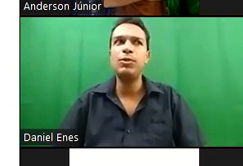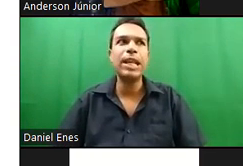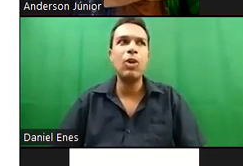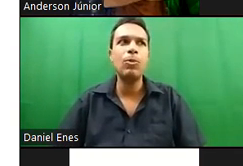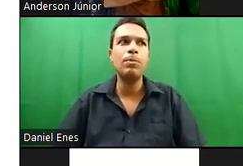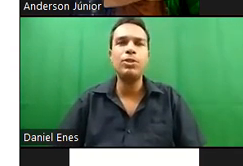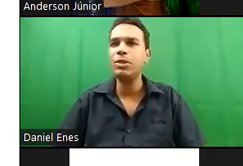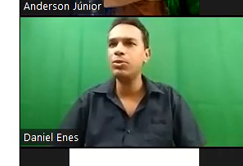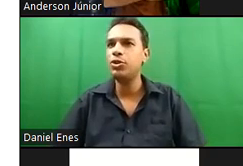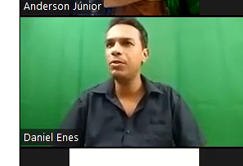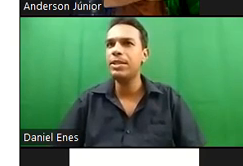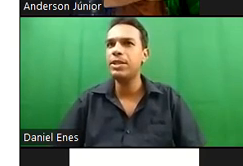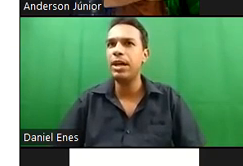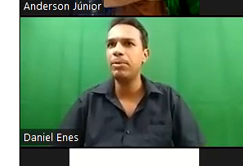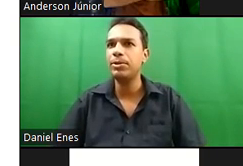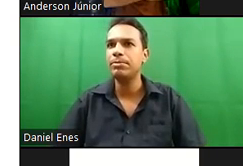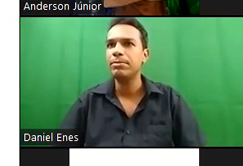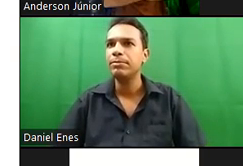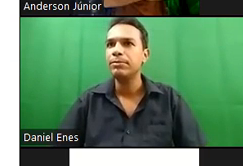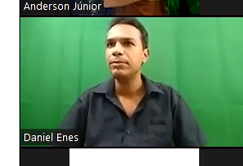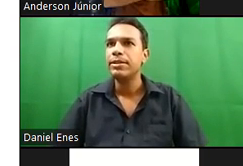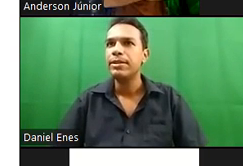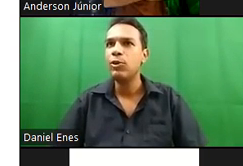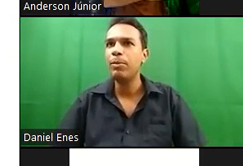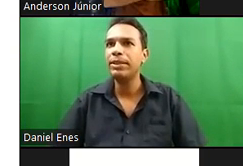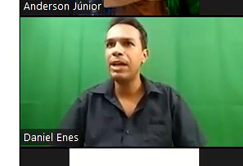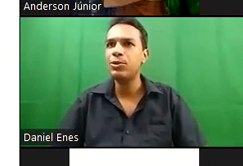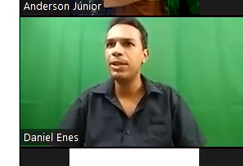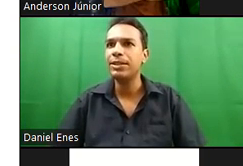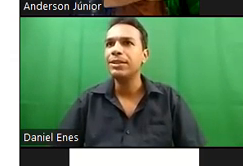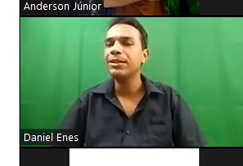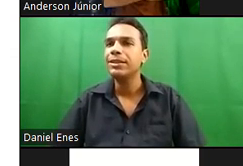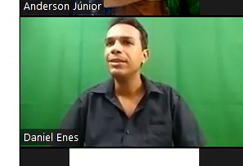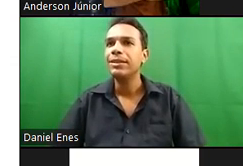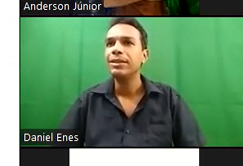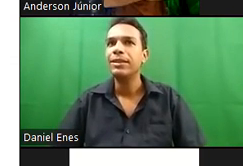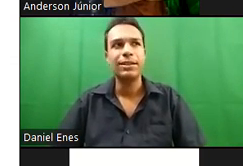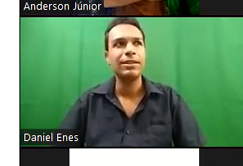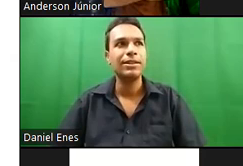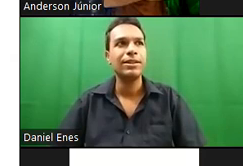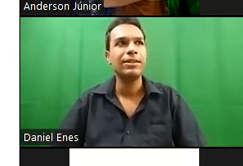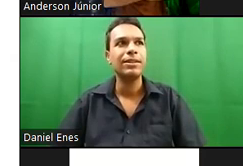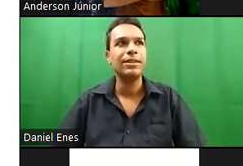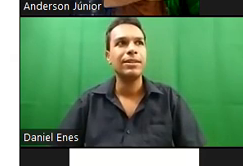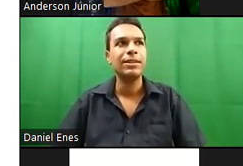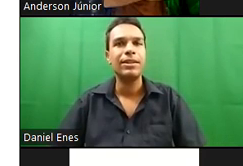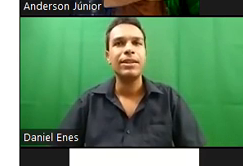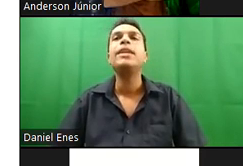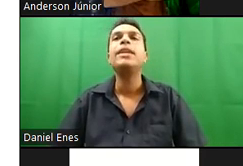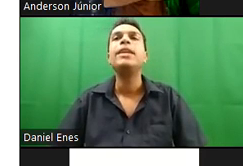aumentativo, grau diminutivo, vocês lembram? Você quer comentar? Aquele dificílimo, essas coisas